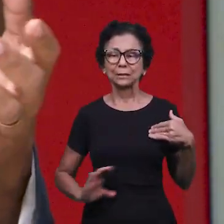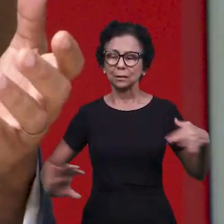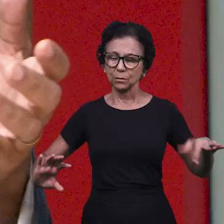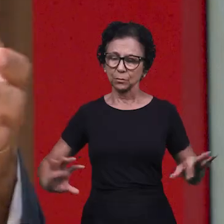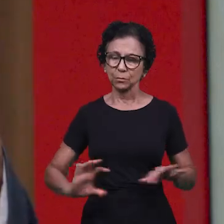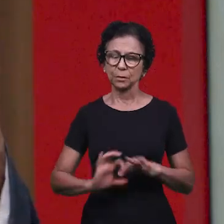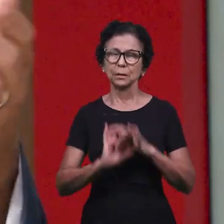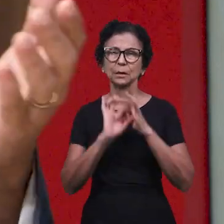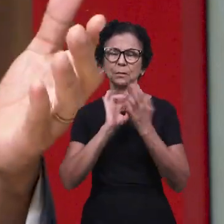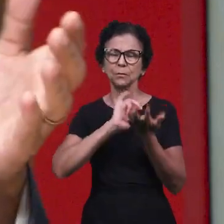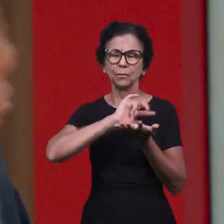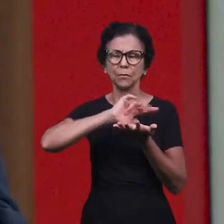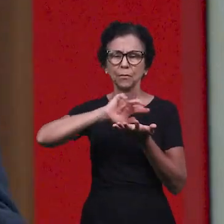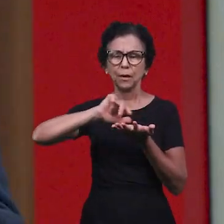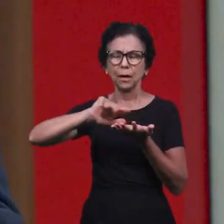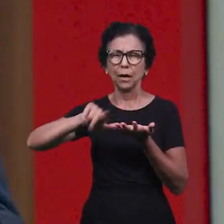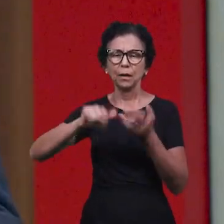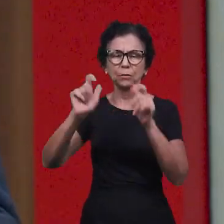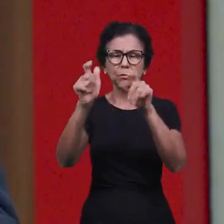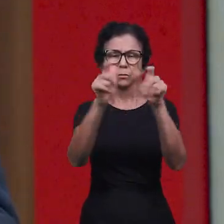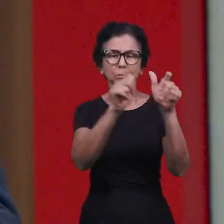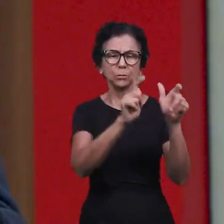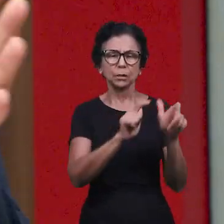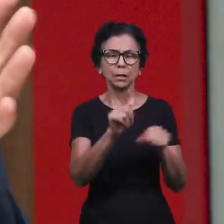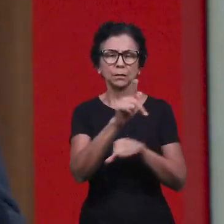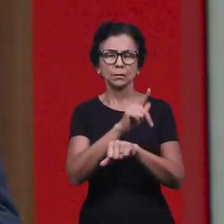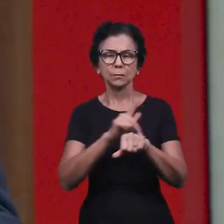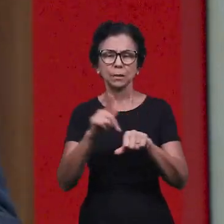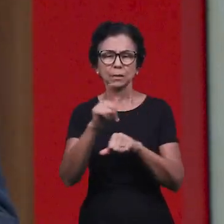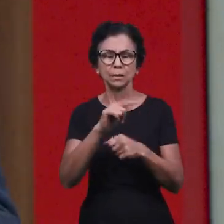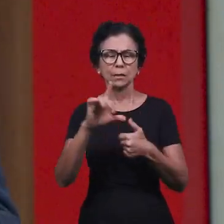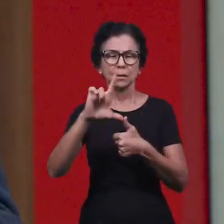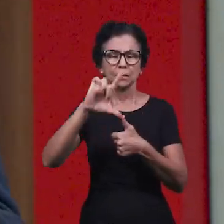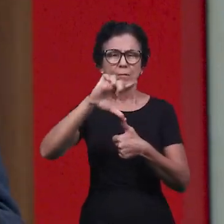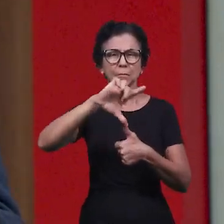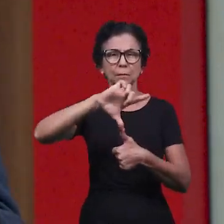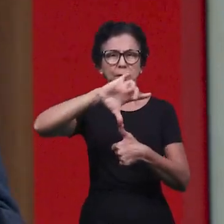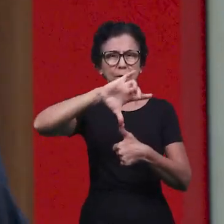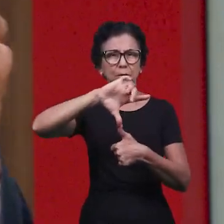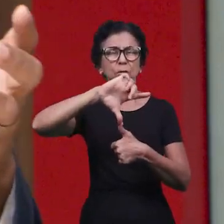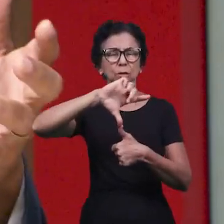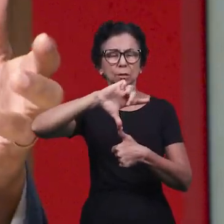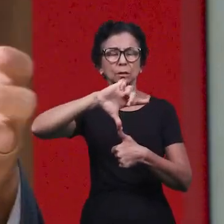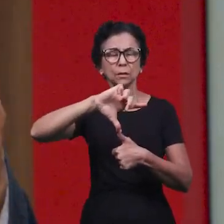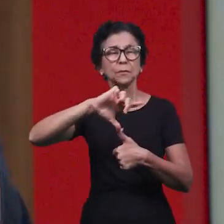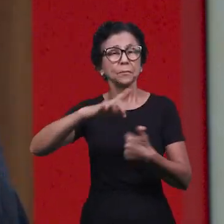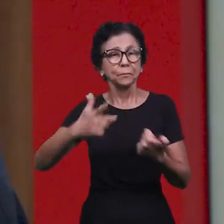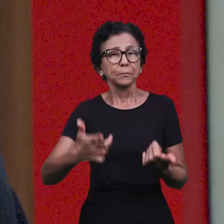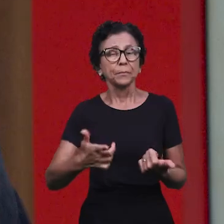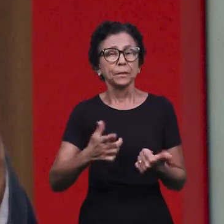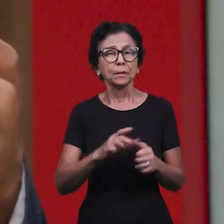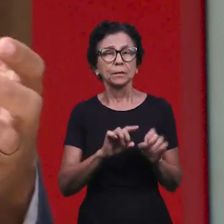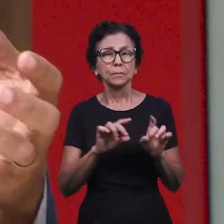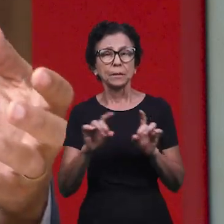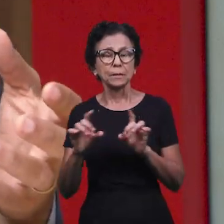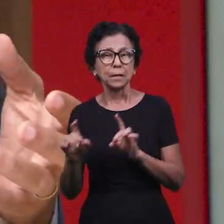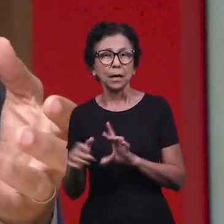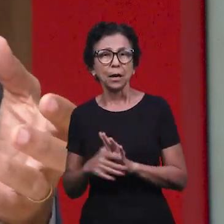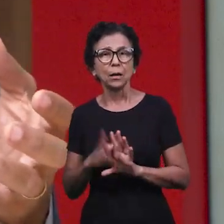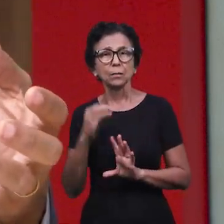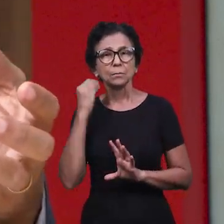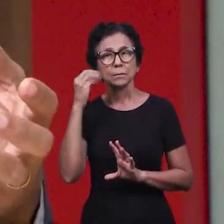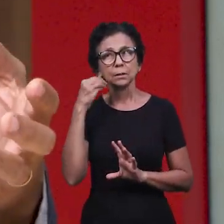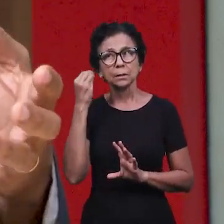várias experiências em vários lugares, em vários países da América Latina especificamente, onde pastores estavam muito